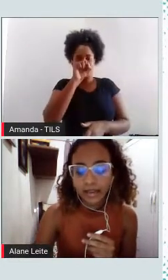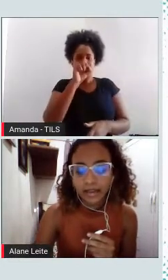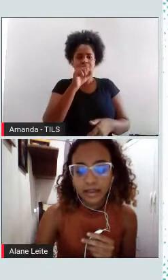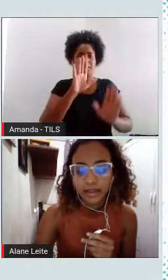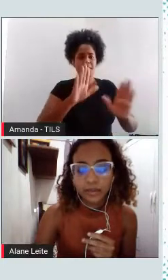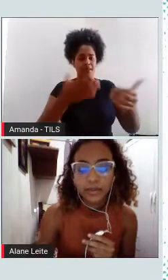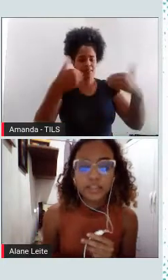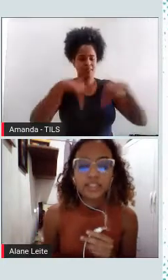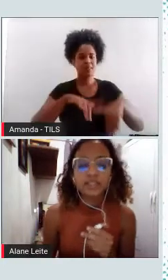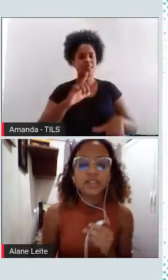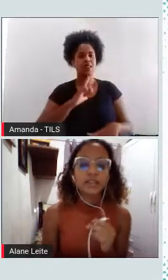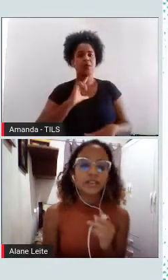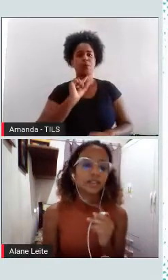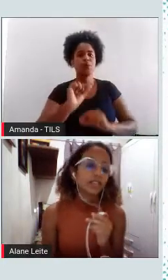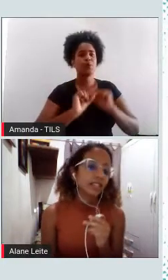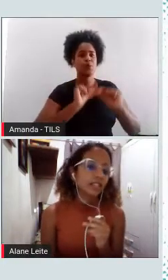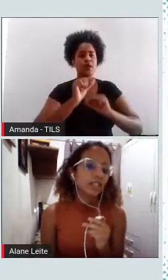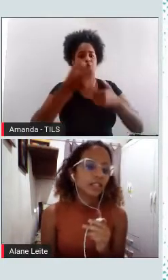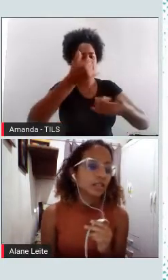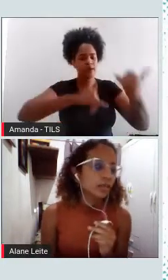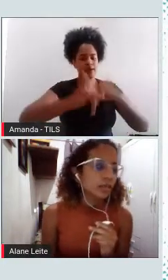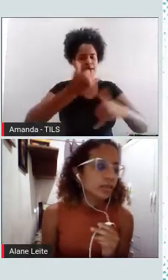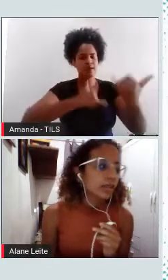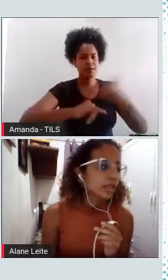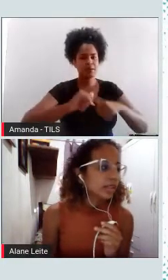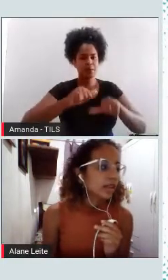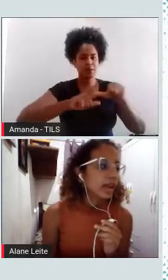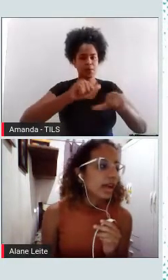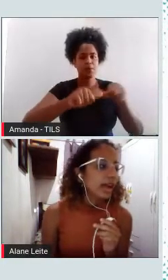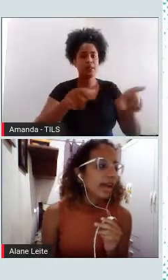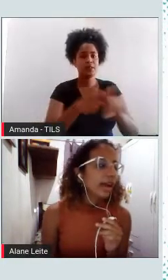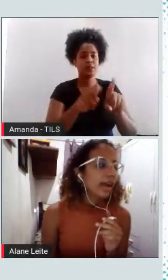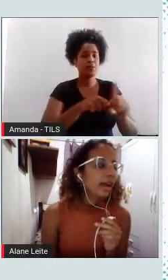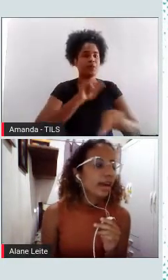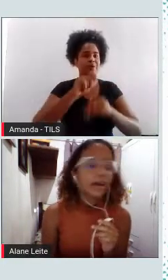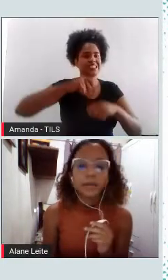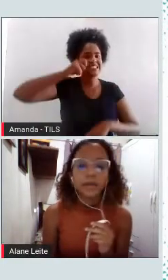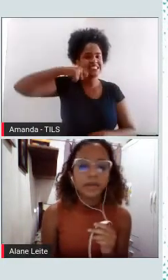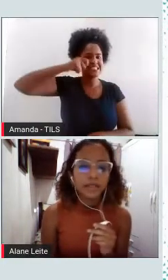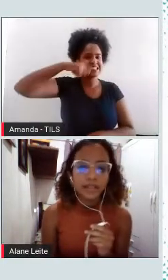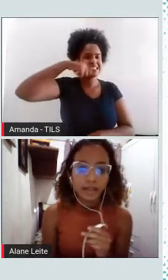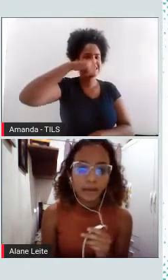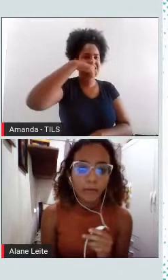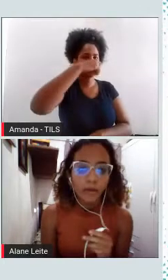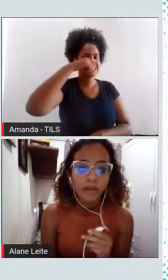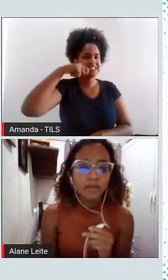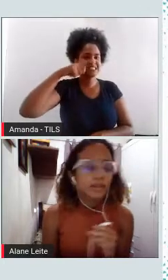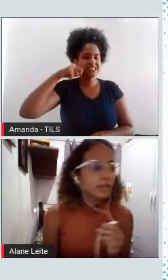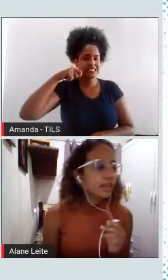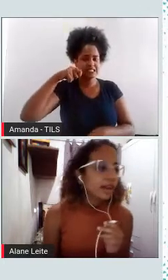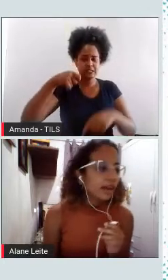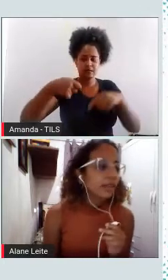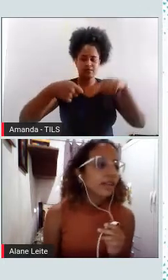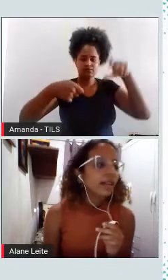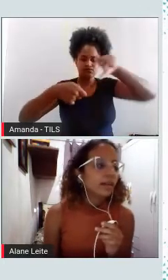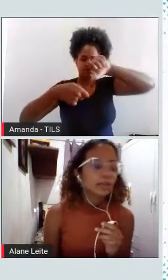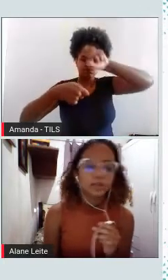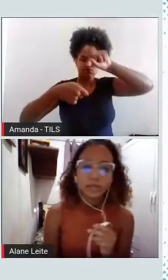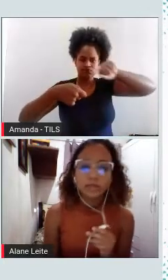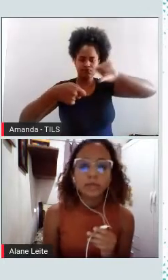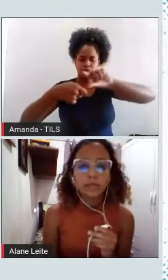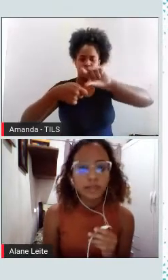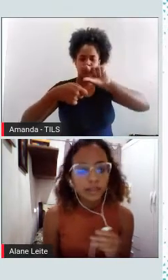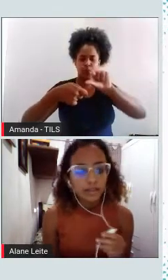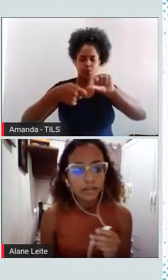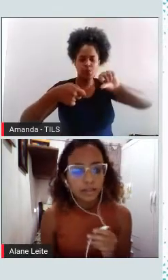é quando a gente vai escovar os dentes. A gente utiliza um creme dental. O creme dental ele é